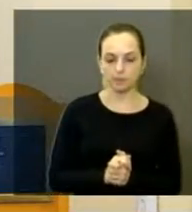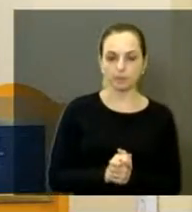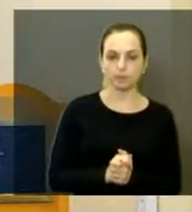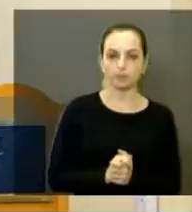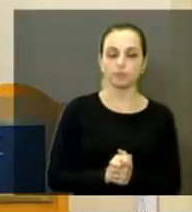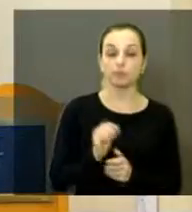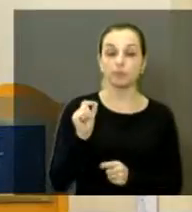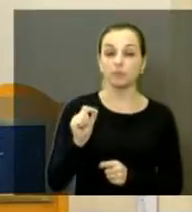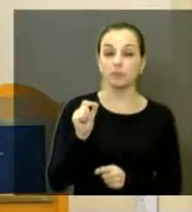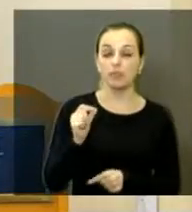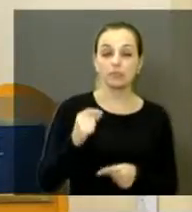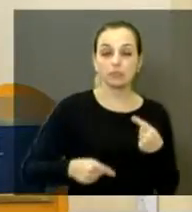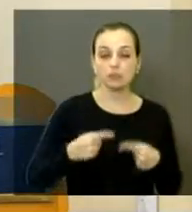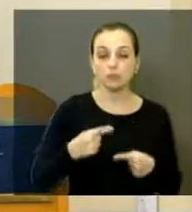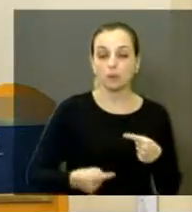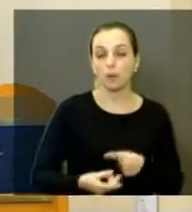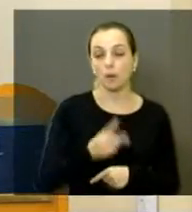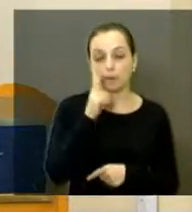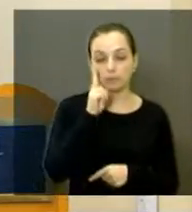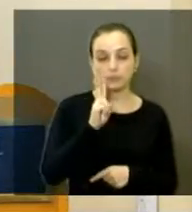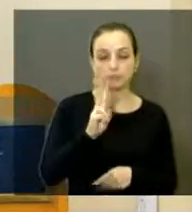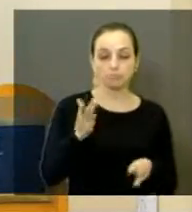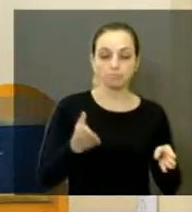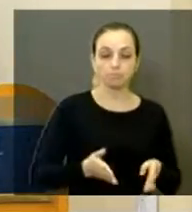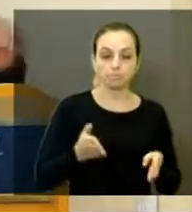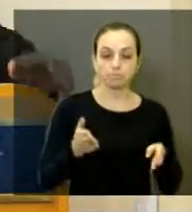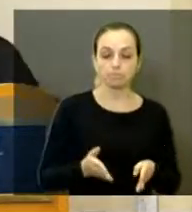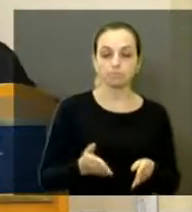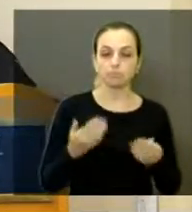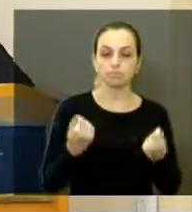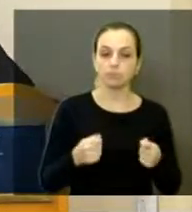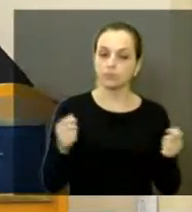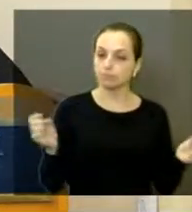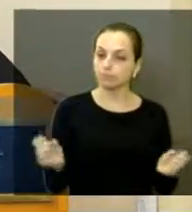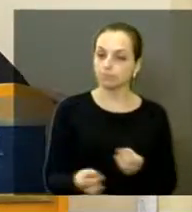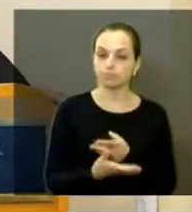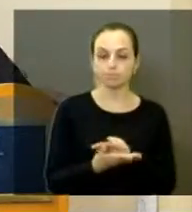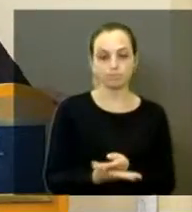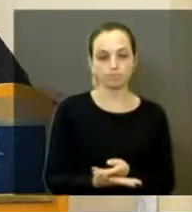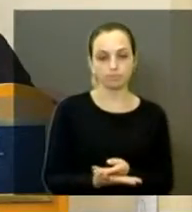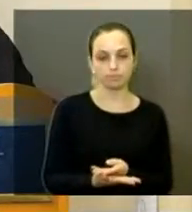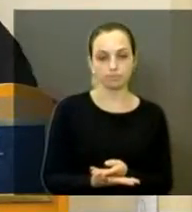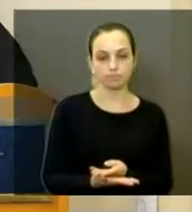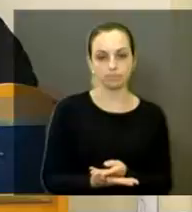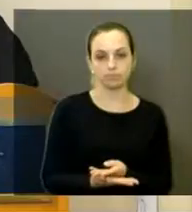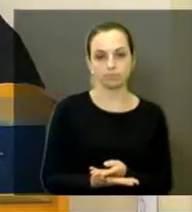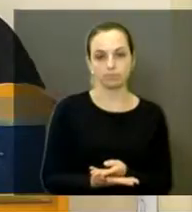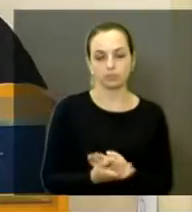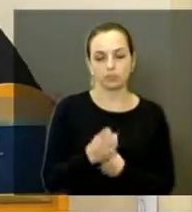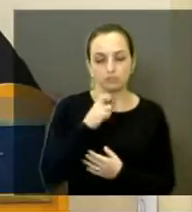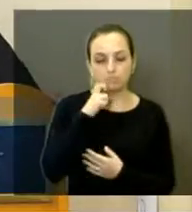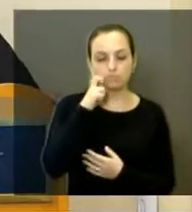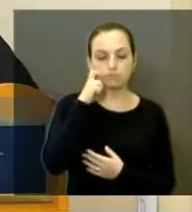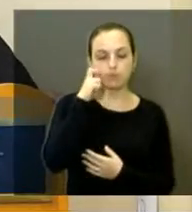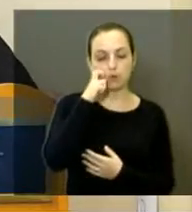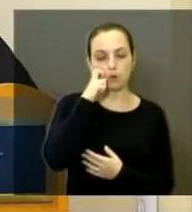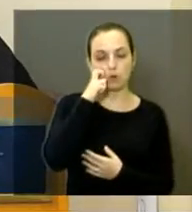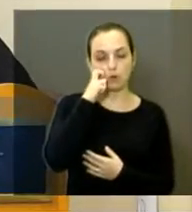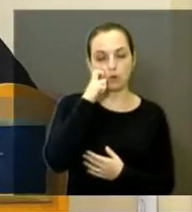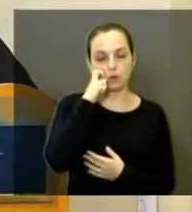esse tipo de política que nós vimos aqui hoje e que precisa acabar, que é vergonhoso.